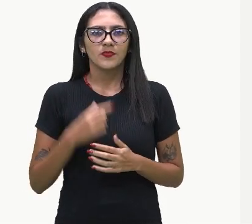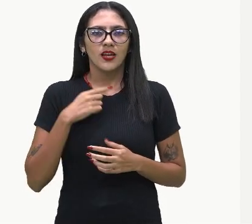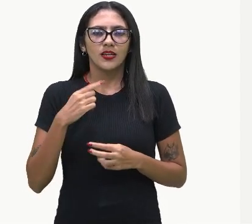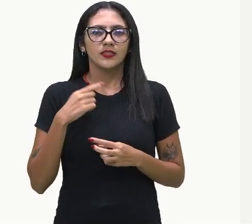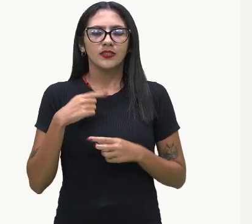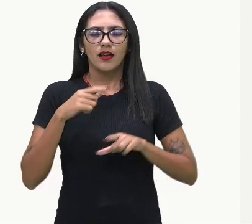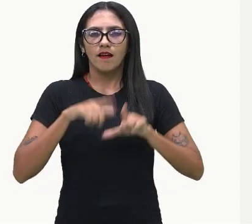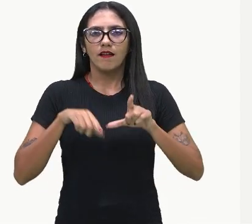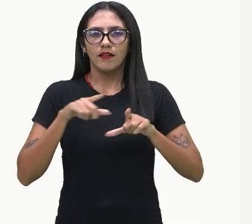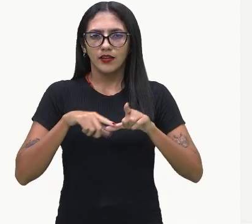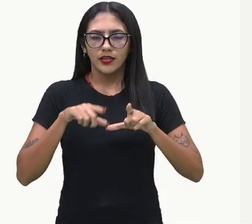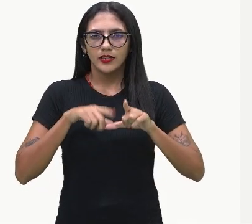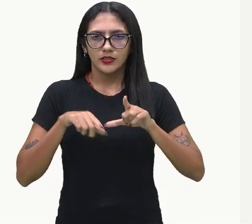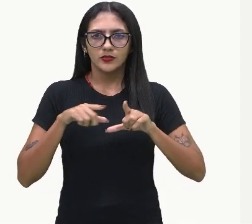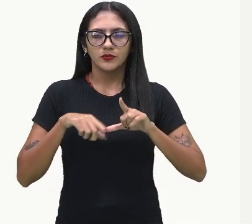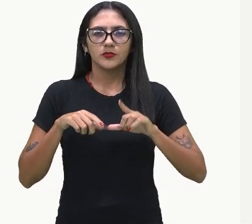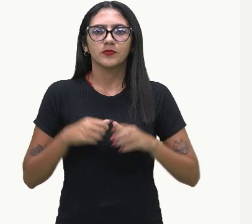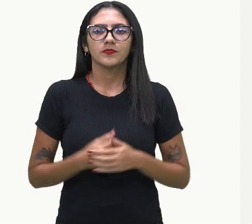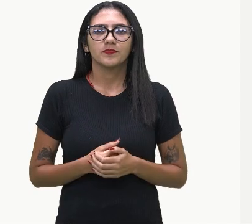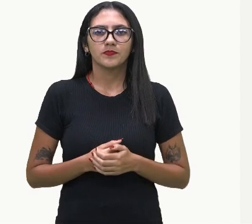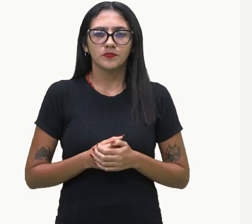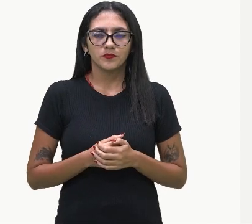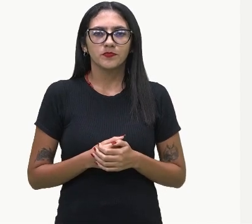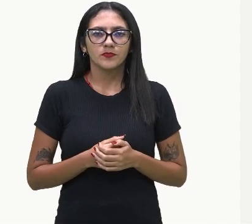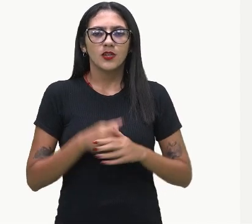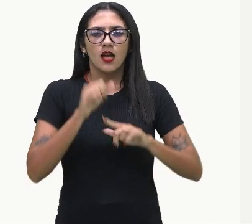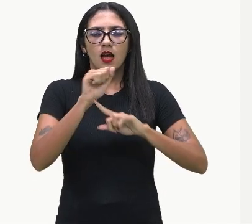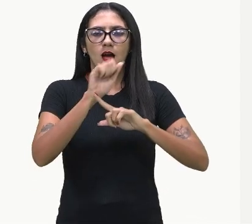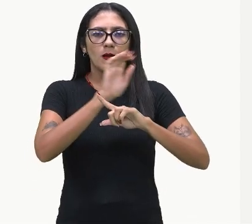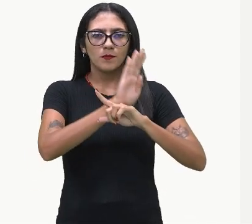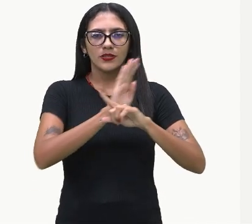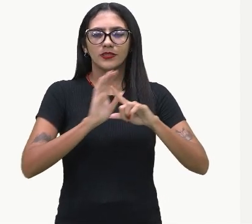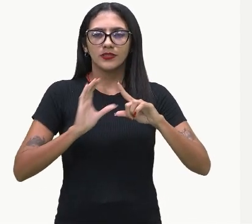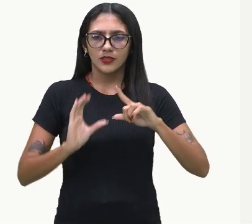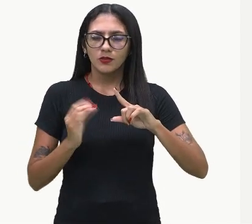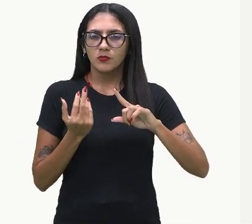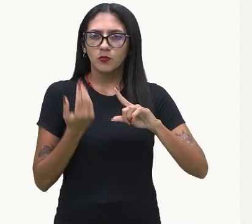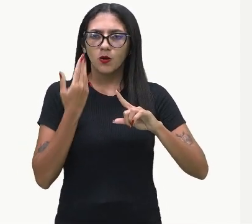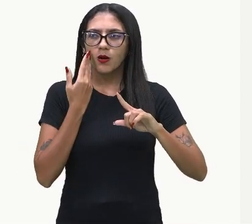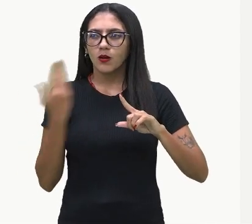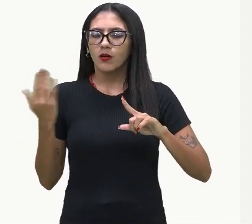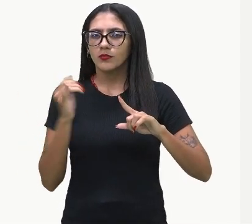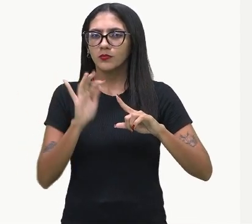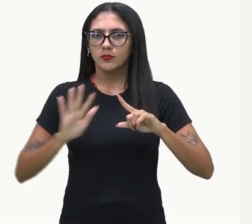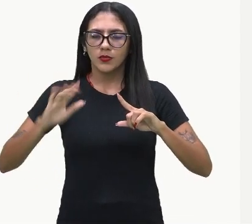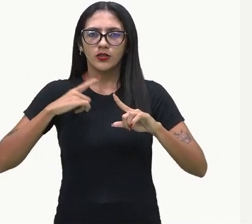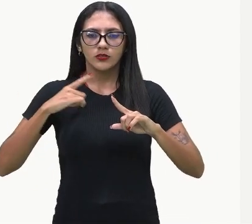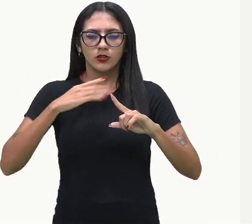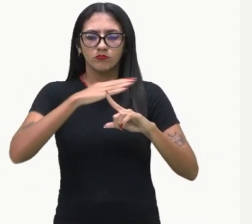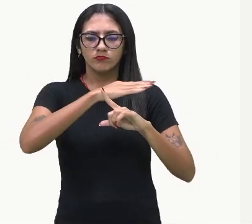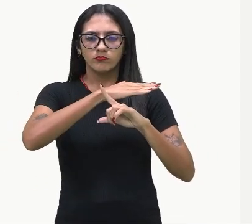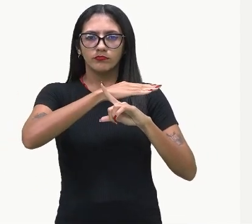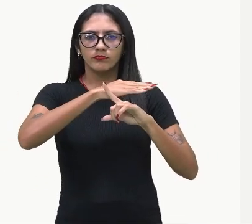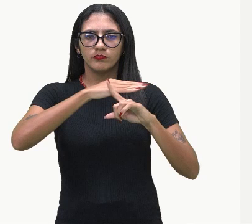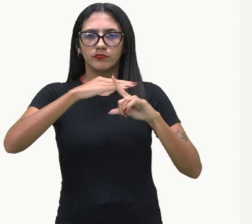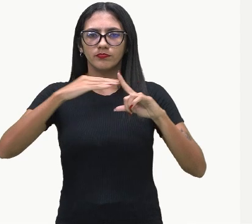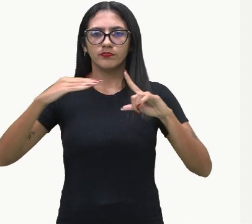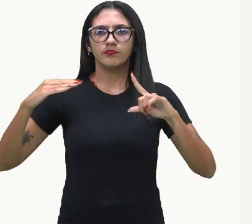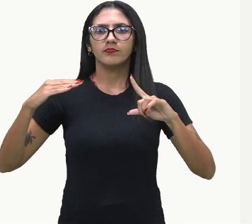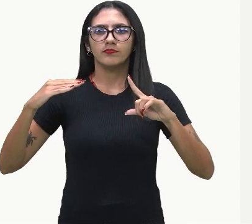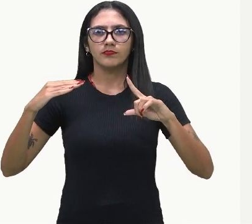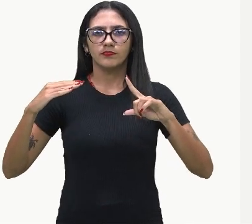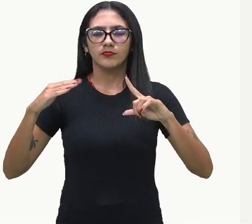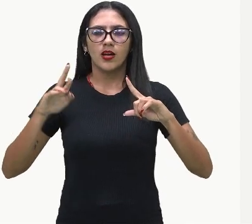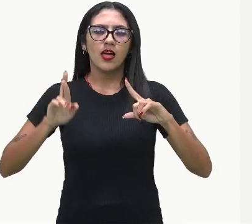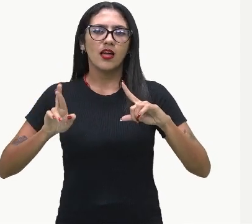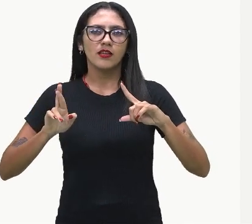são representando esses pontos. Então, no triângulo ABC da figura, traçamos uma reta R. Aqui é a nossa